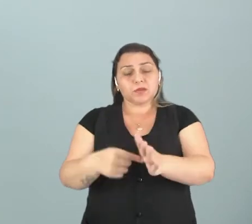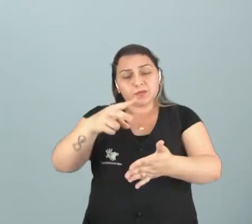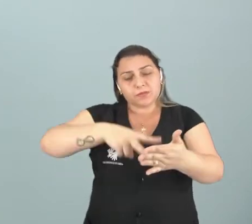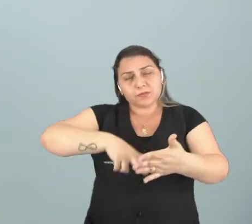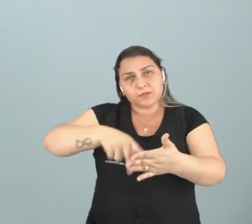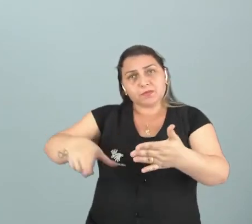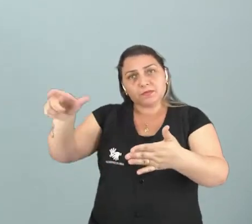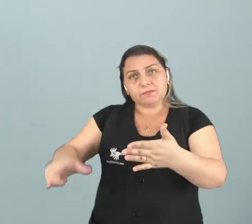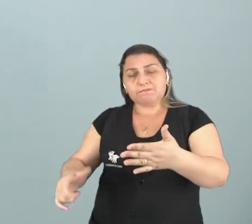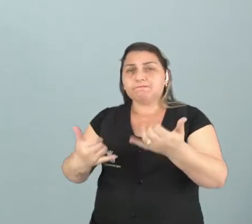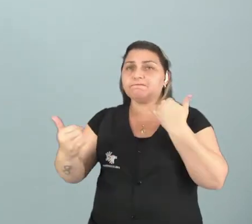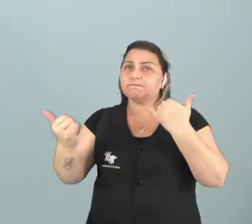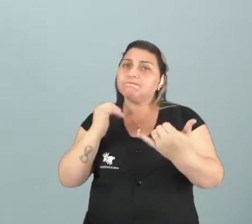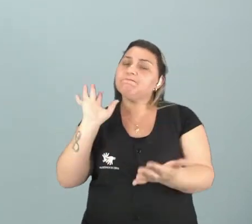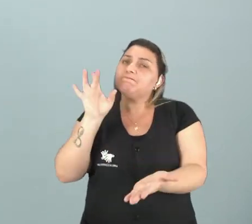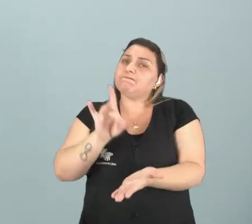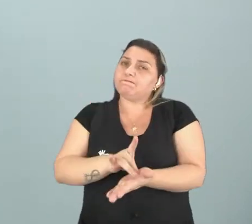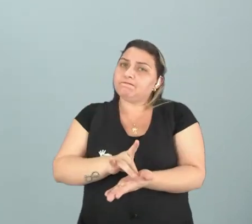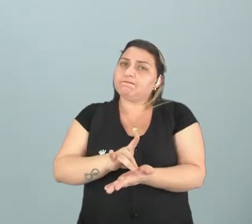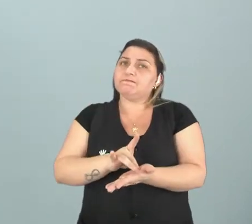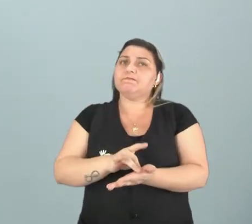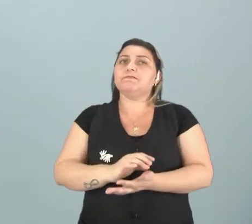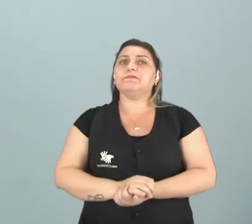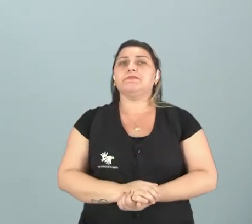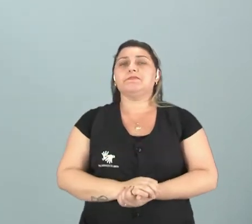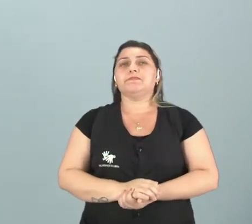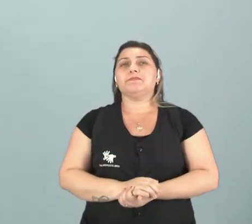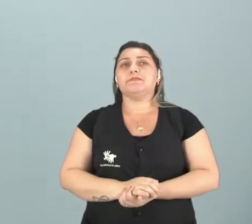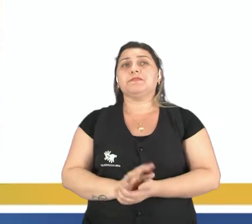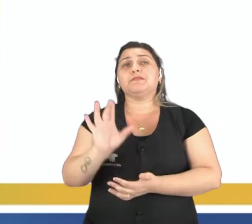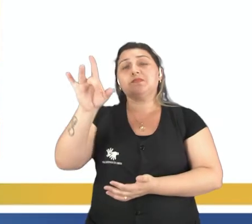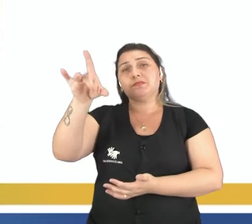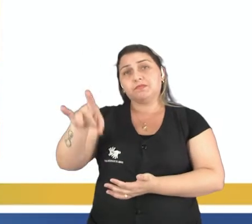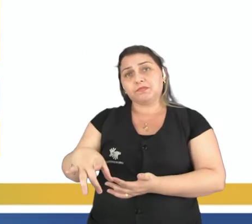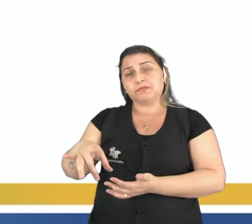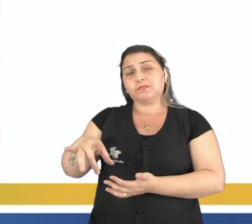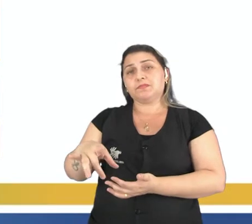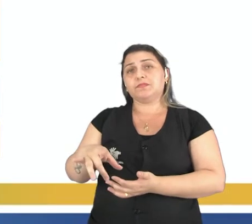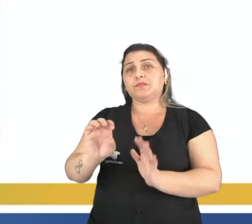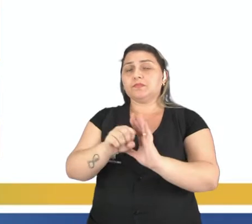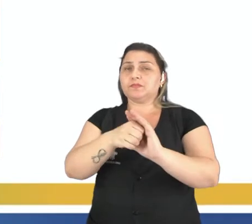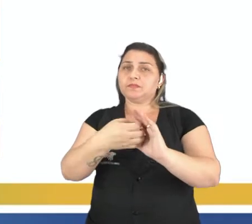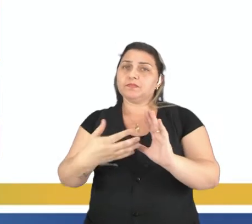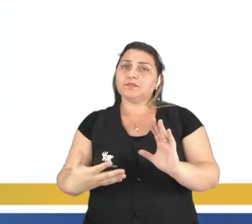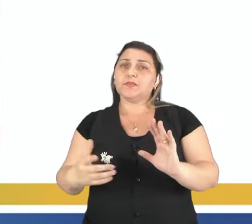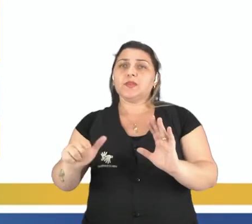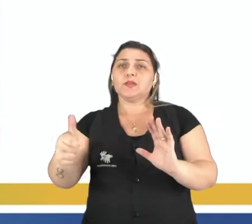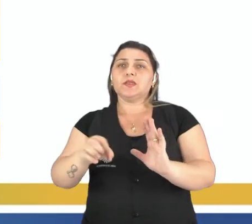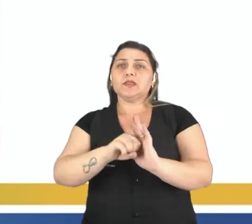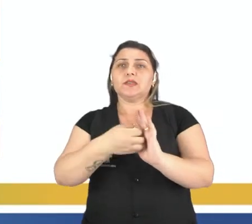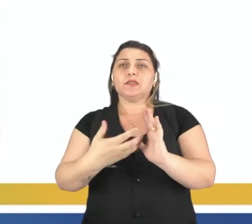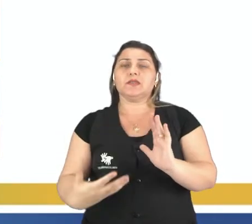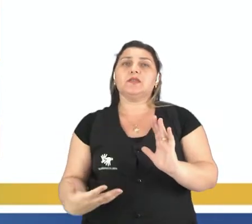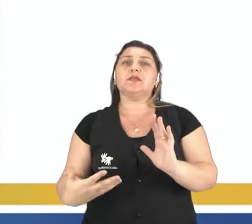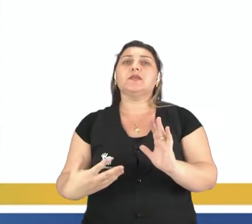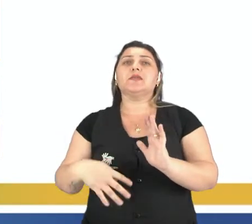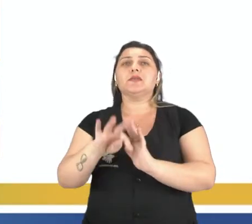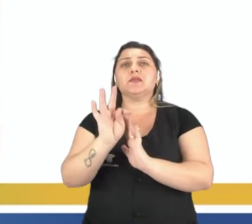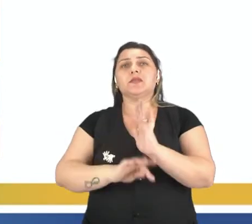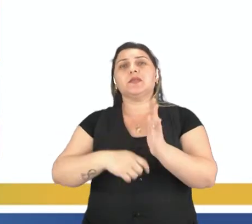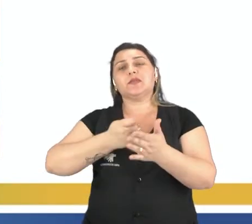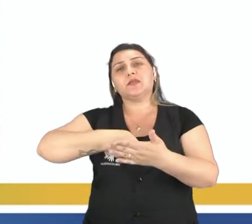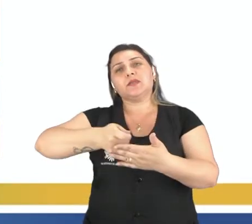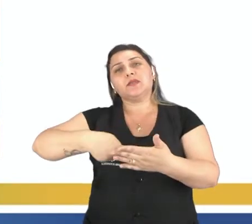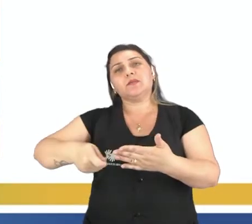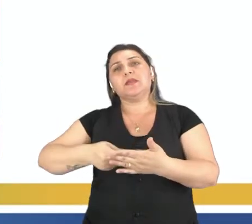leitor que aquelas informações são verdadeiras. E, último ponto, outra característica é o texto assinado